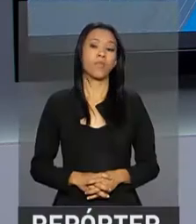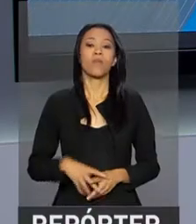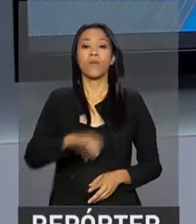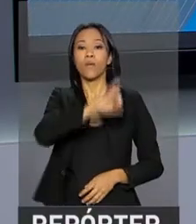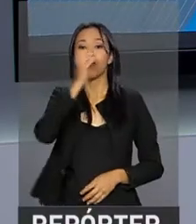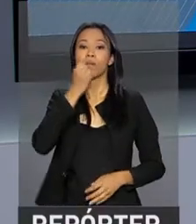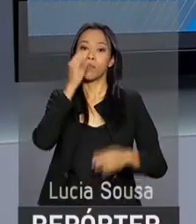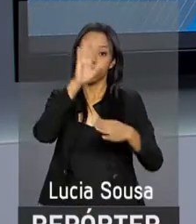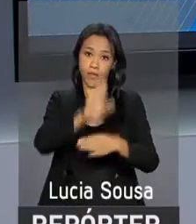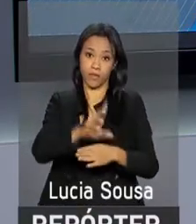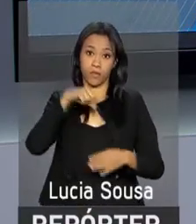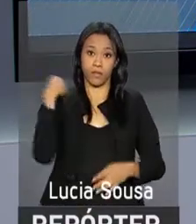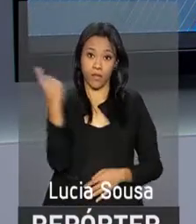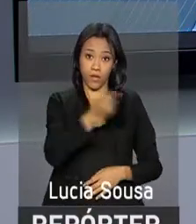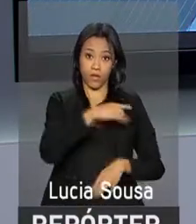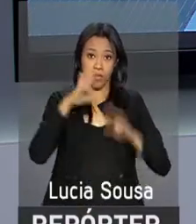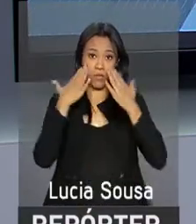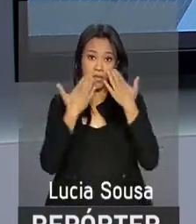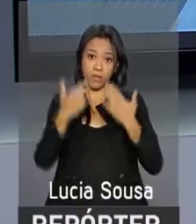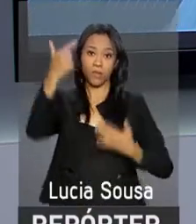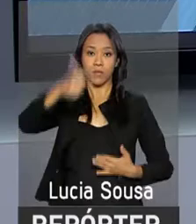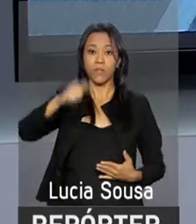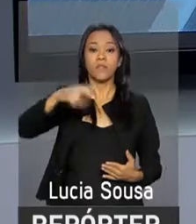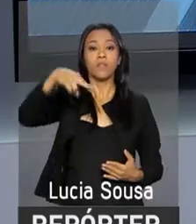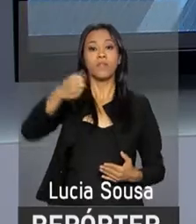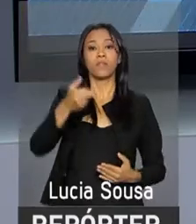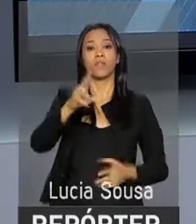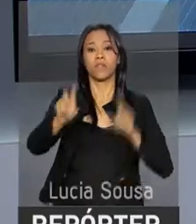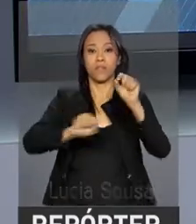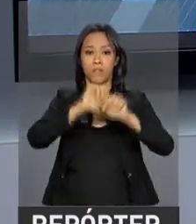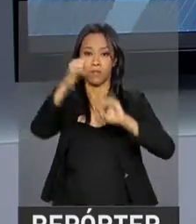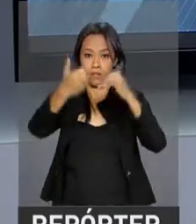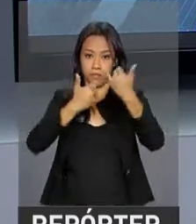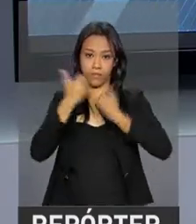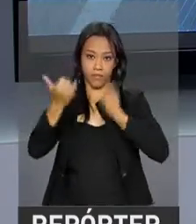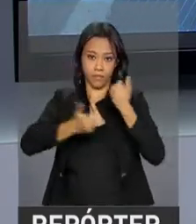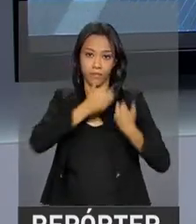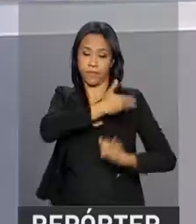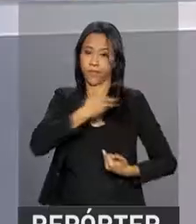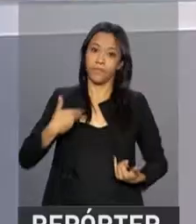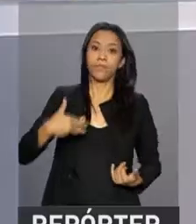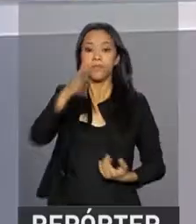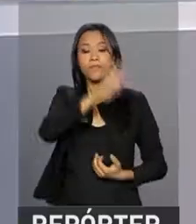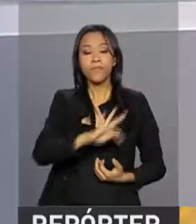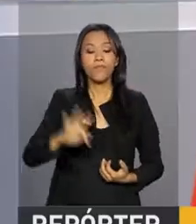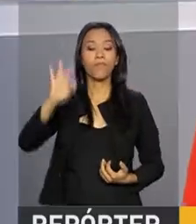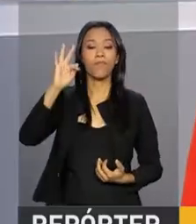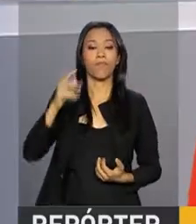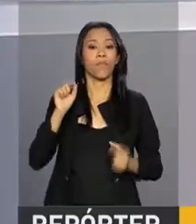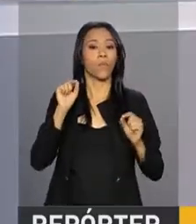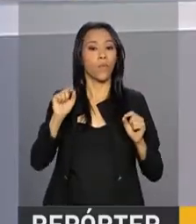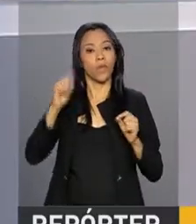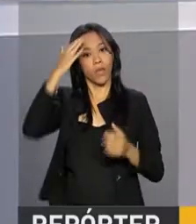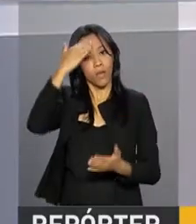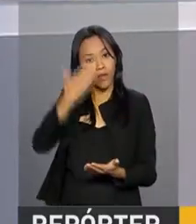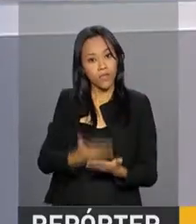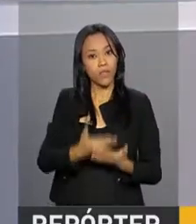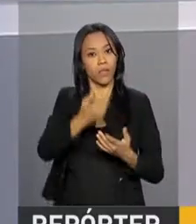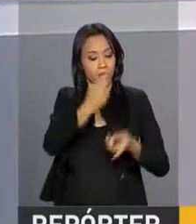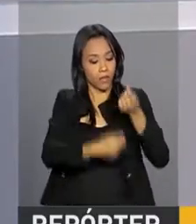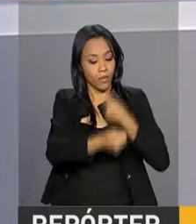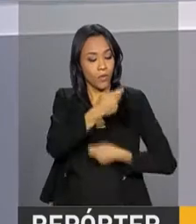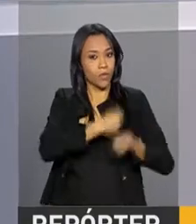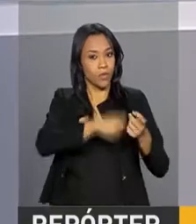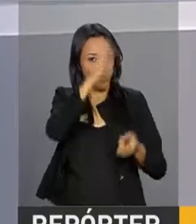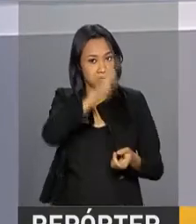Olá, boa tarde. Estamos de volta com o repórter NBR e as notícias do governo federal. A credibilidade na economia brasileira está